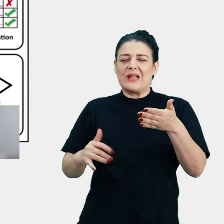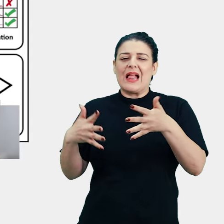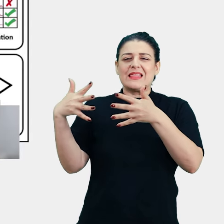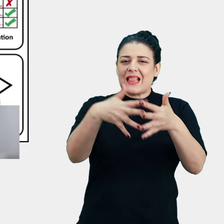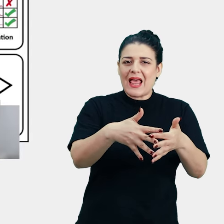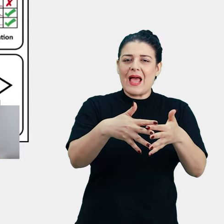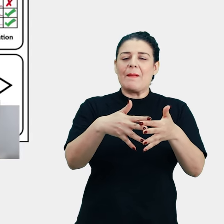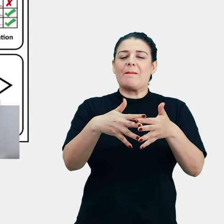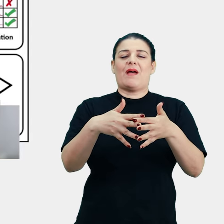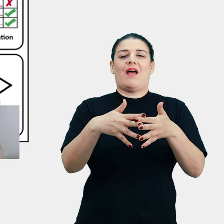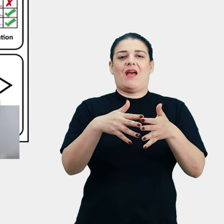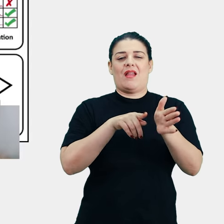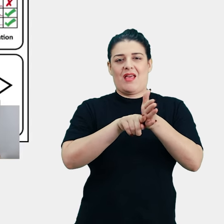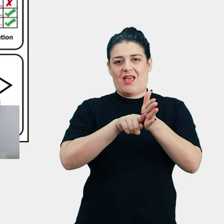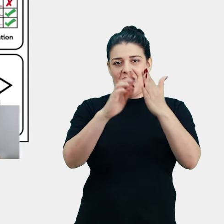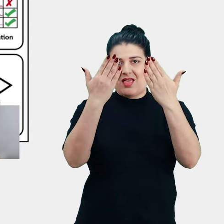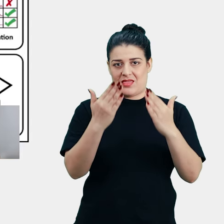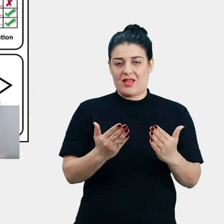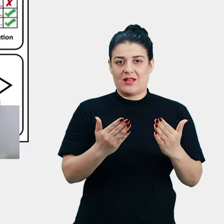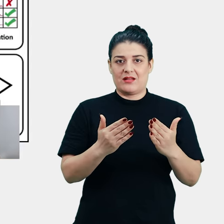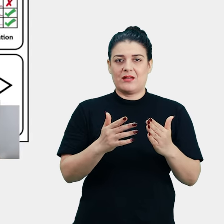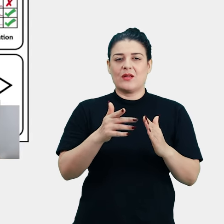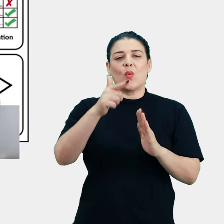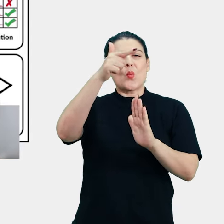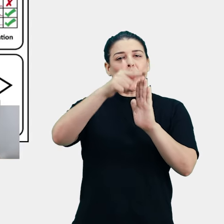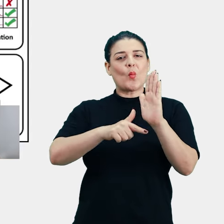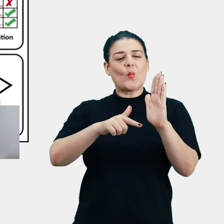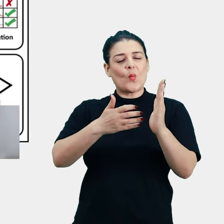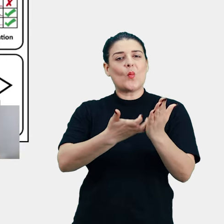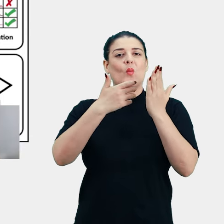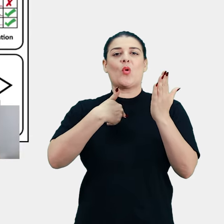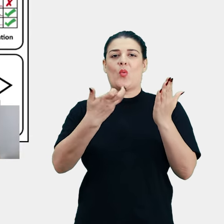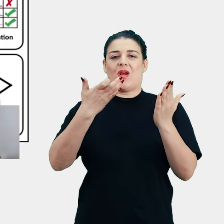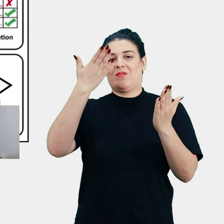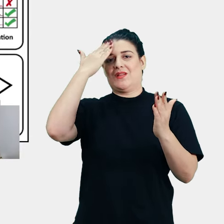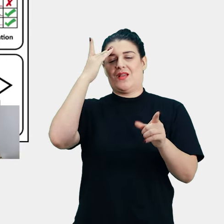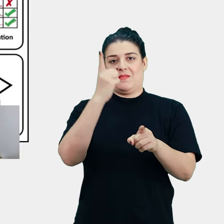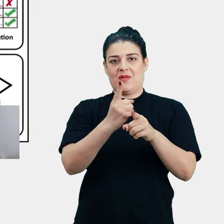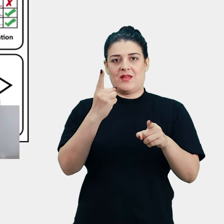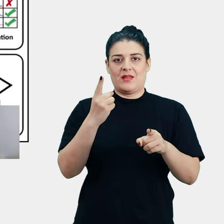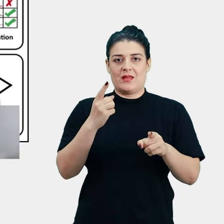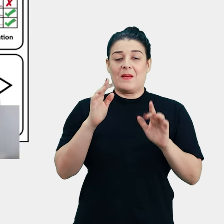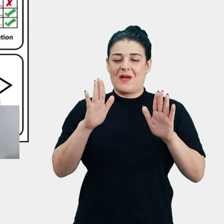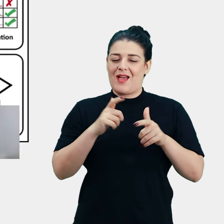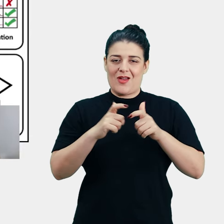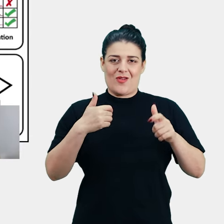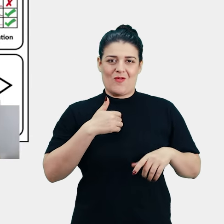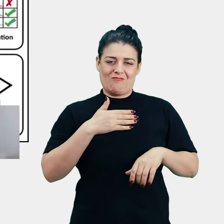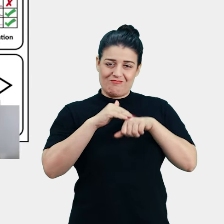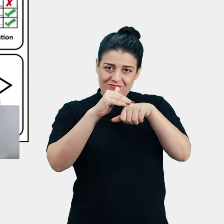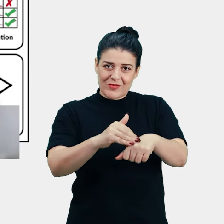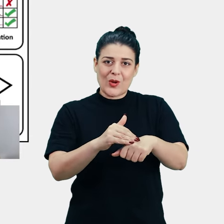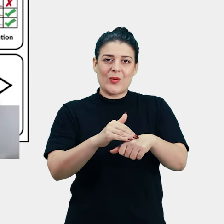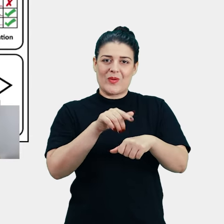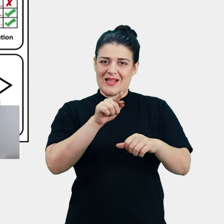que podem interferir na minha análise, deixando ali o que realmente é importante. Mas eu costumo falar, pessoal, que